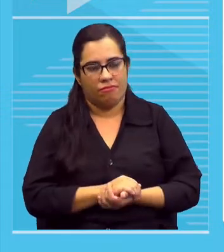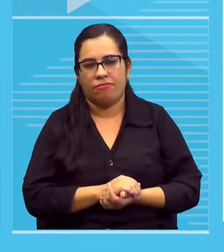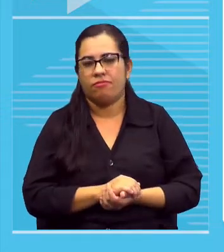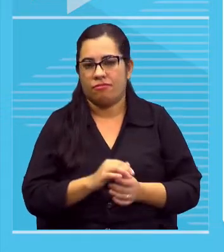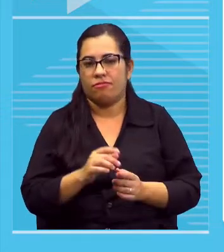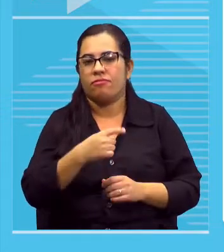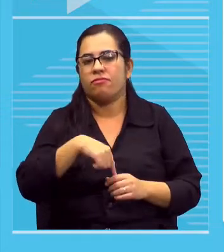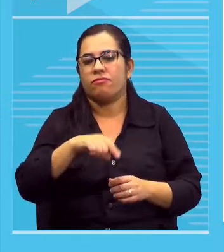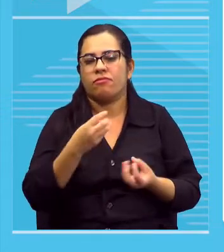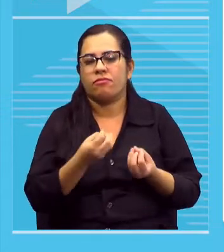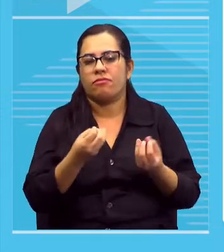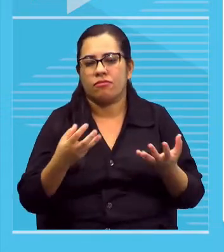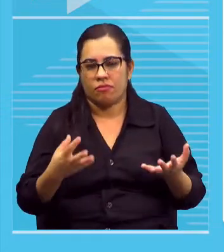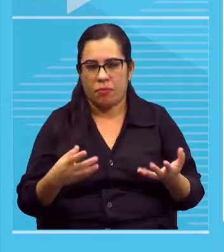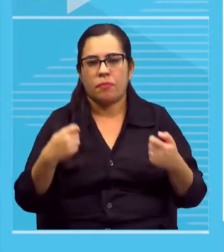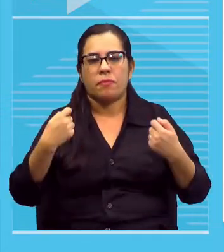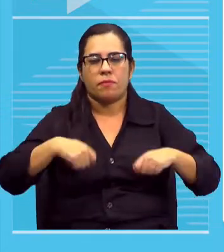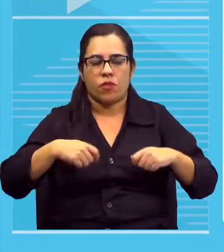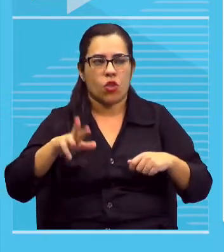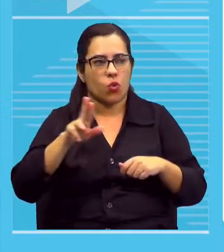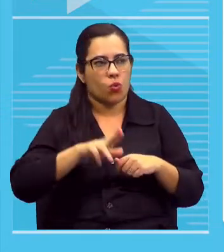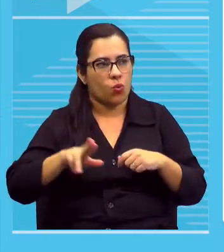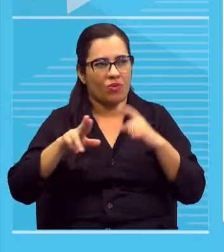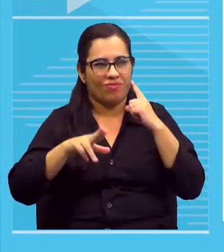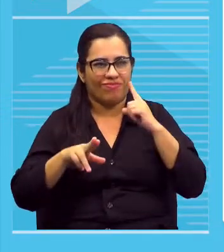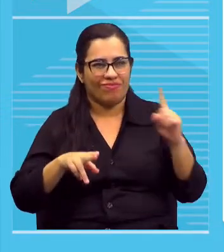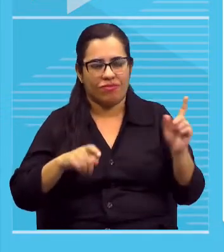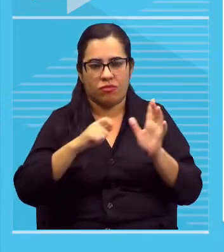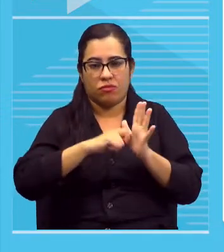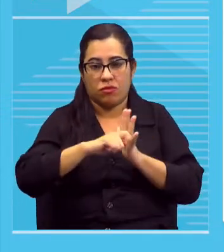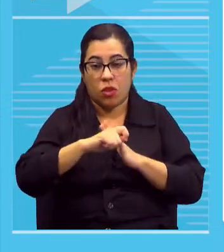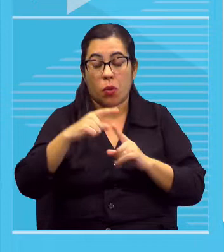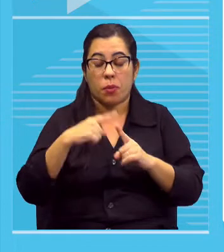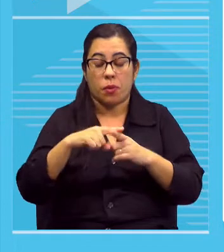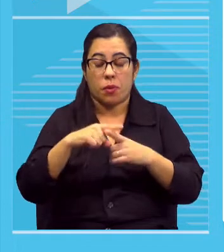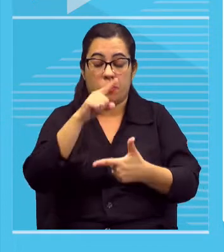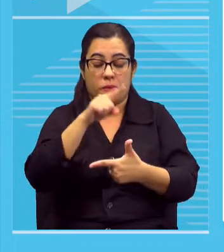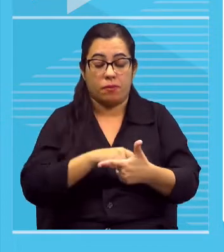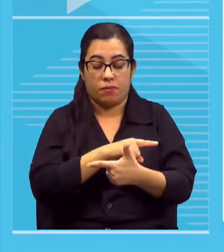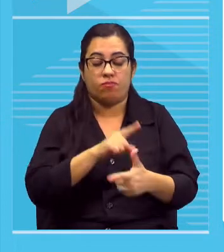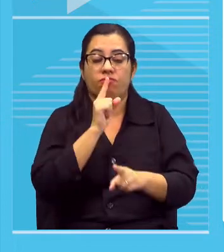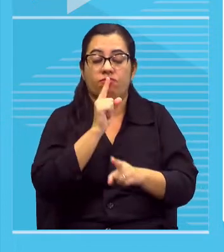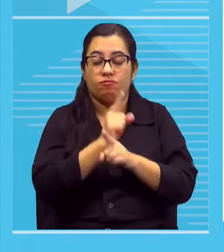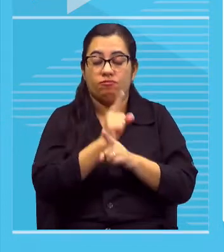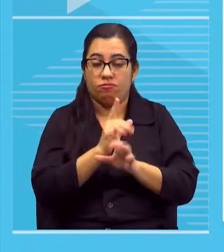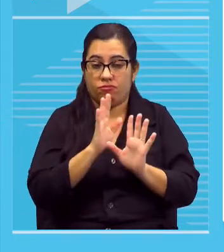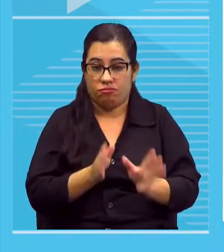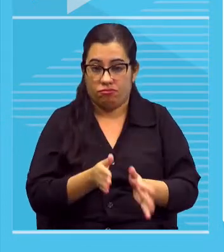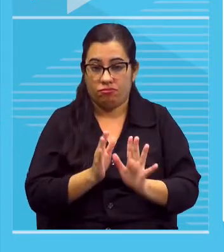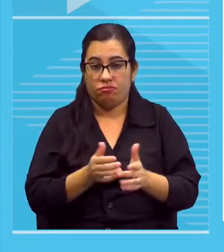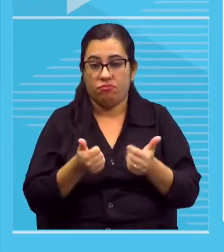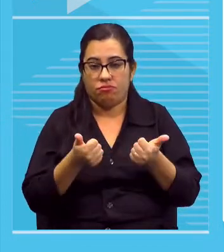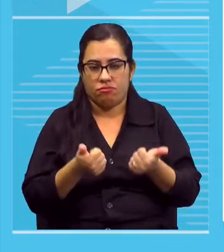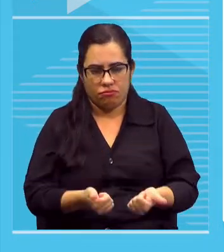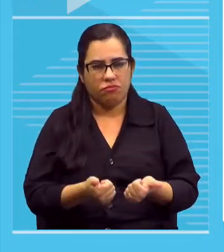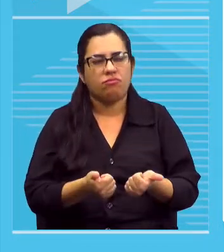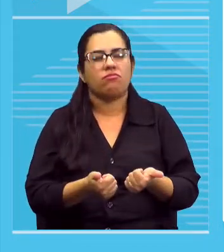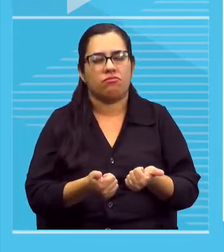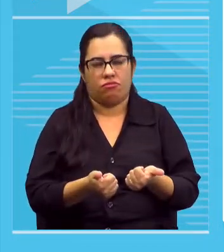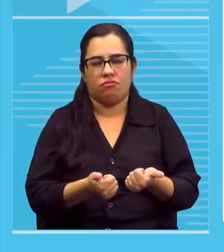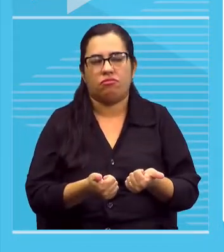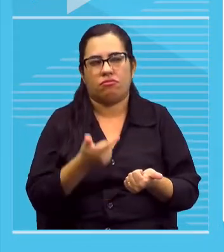a gente vai utilizá-la porque a gente tem uns e no né sabemos o seno oi pra